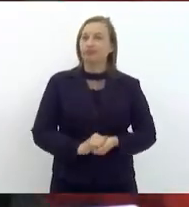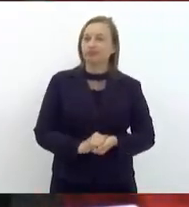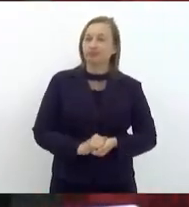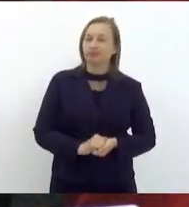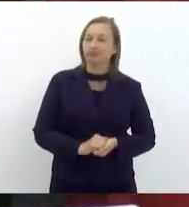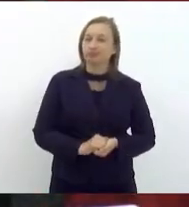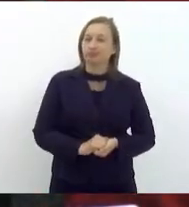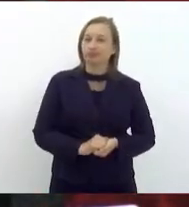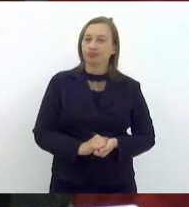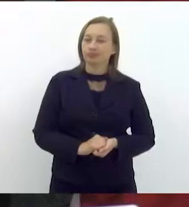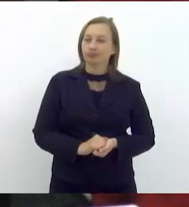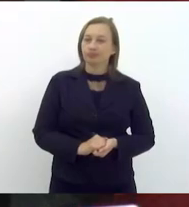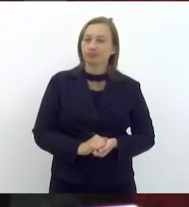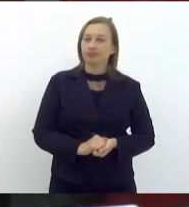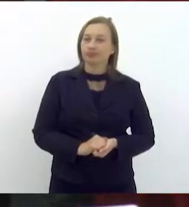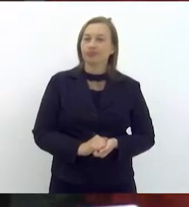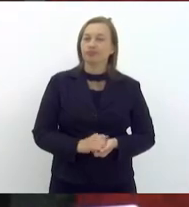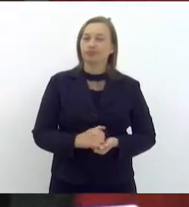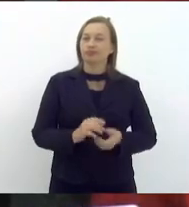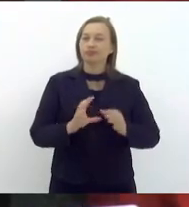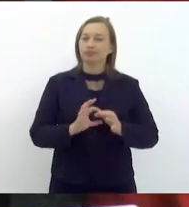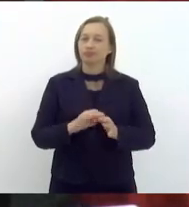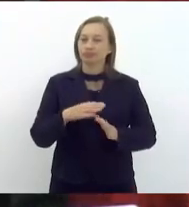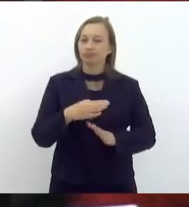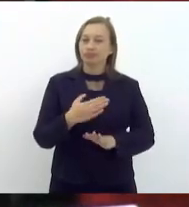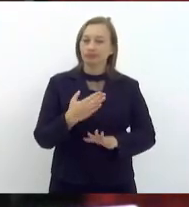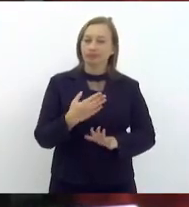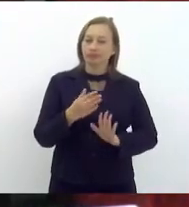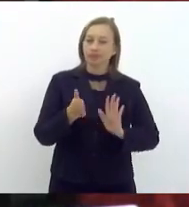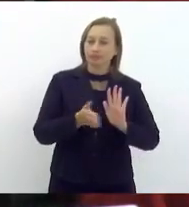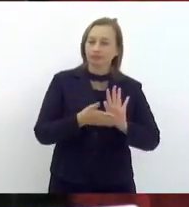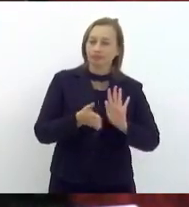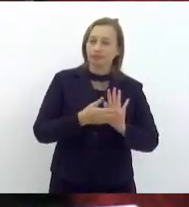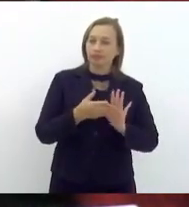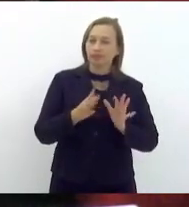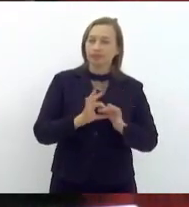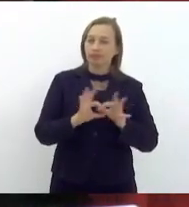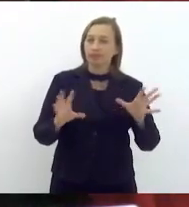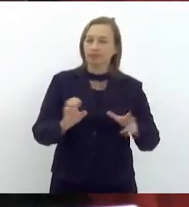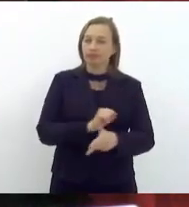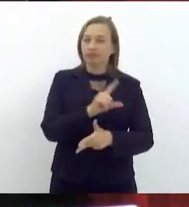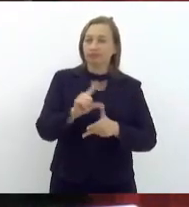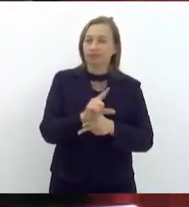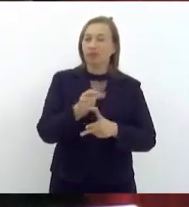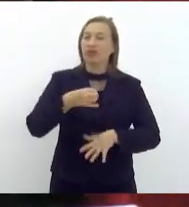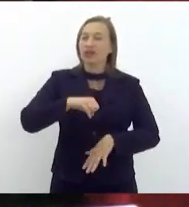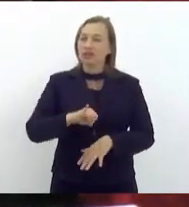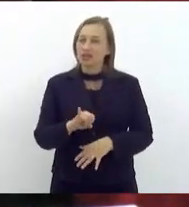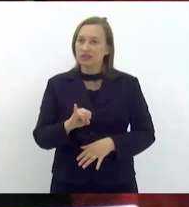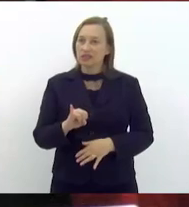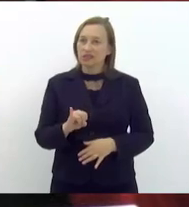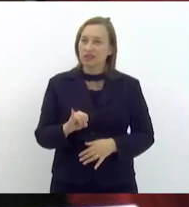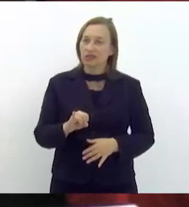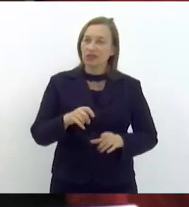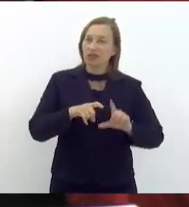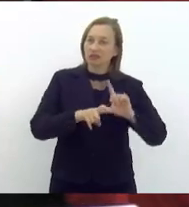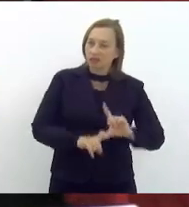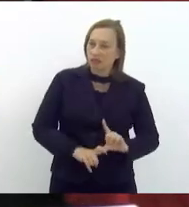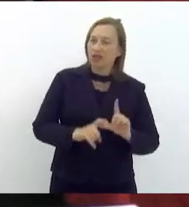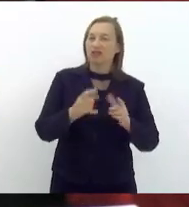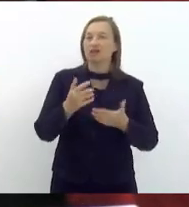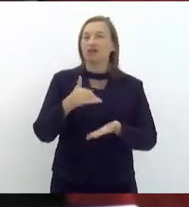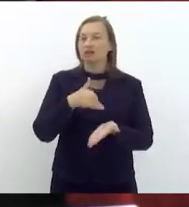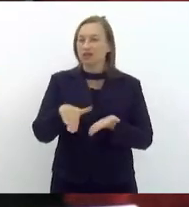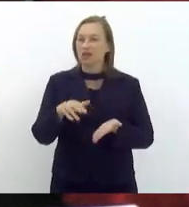de que traz uma sugestão e autoriza o poder executivo possa ser efetuado e se depender né da secretária